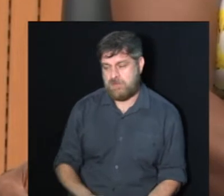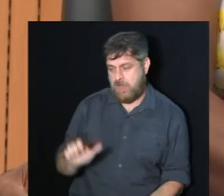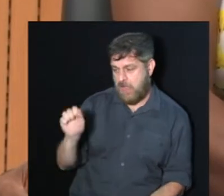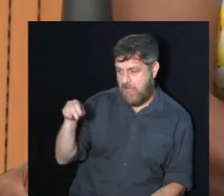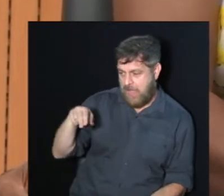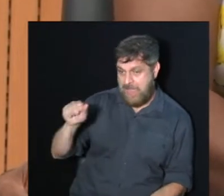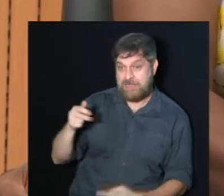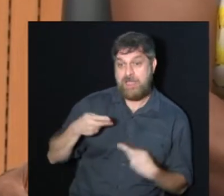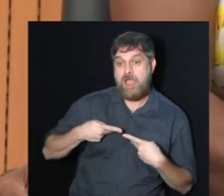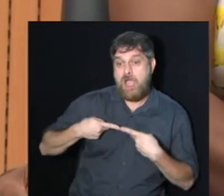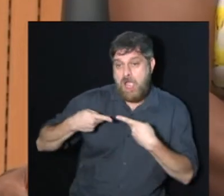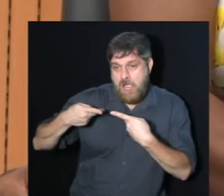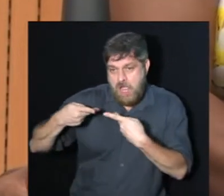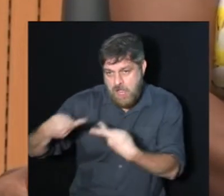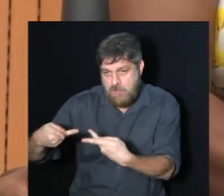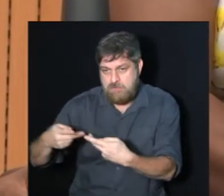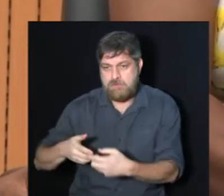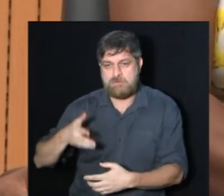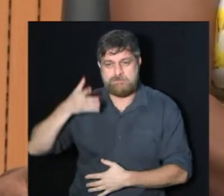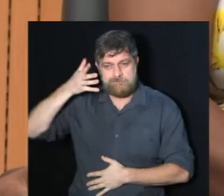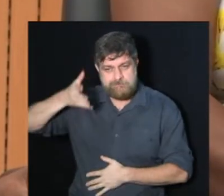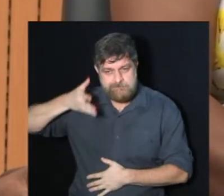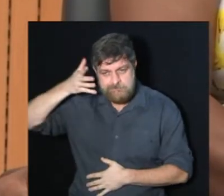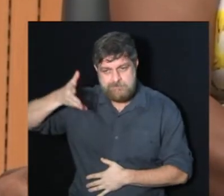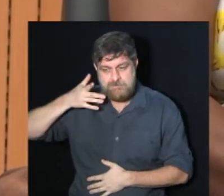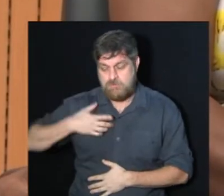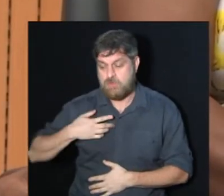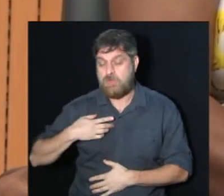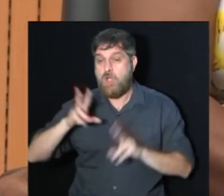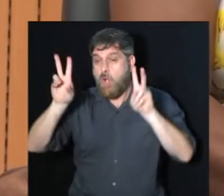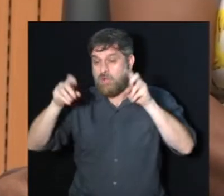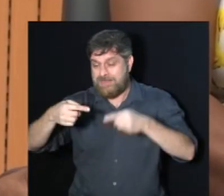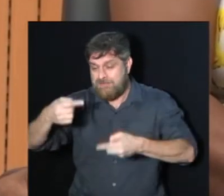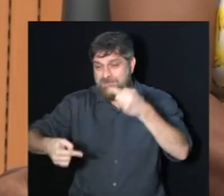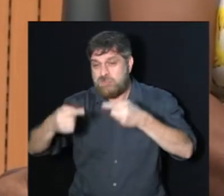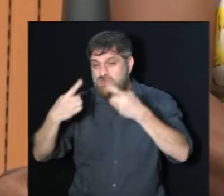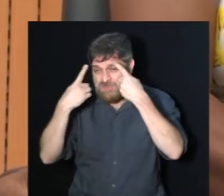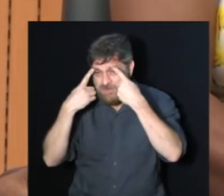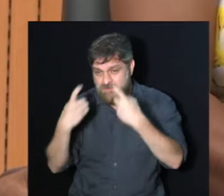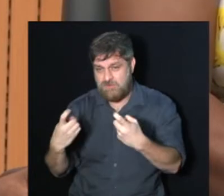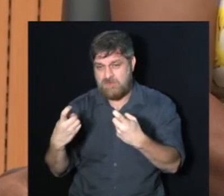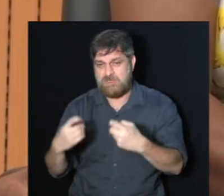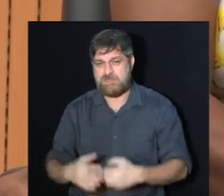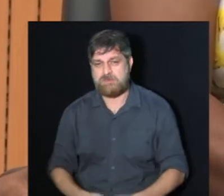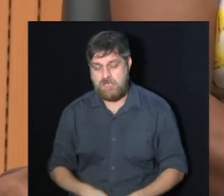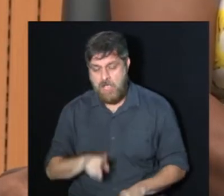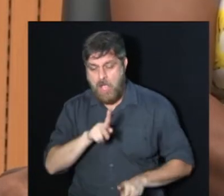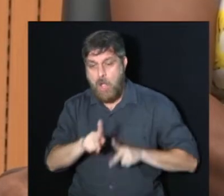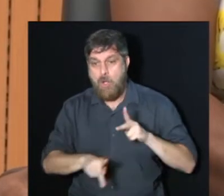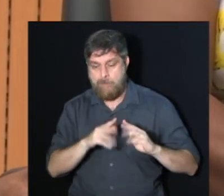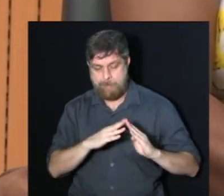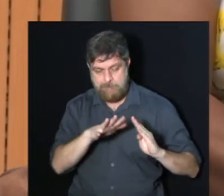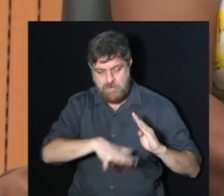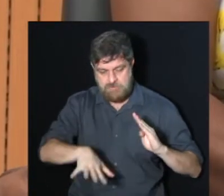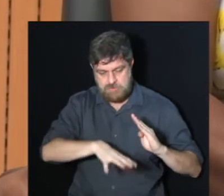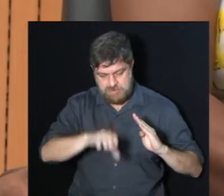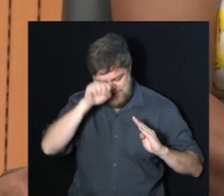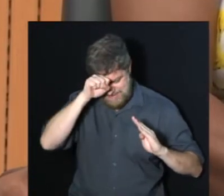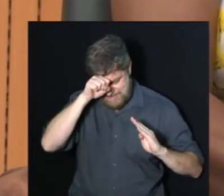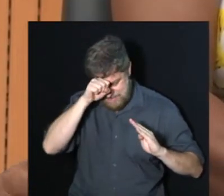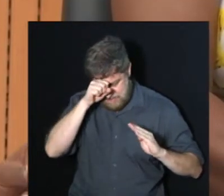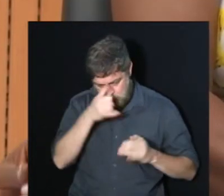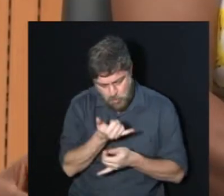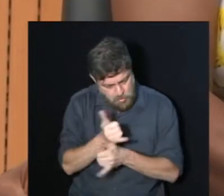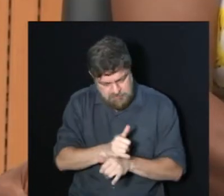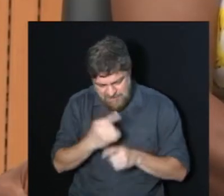me convidar para dizer, Mãe Dango, nós vamos discutir violência, povo de terreiro contra a violência,